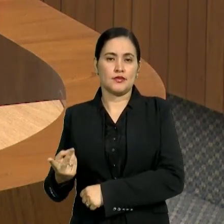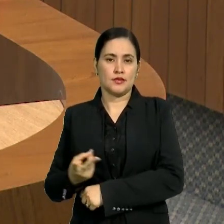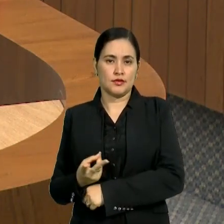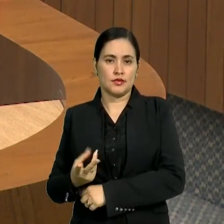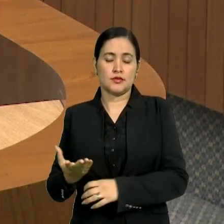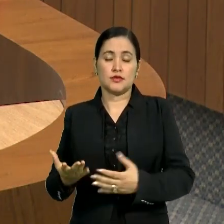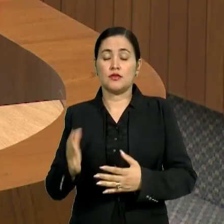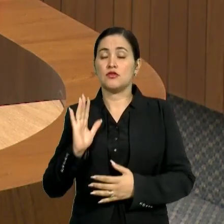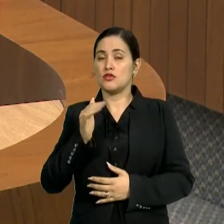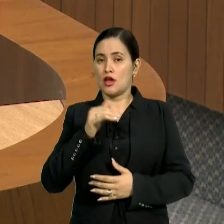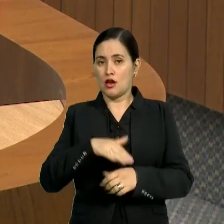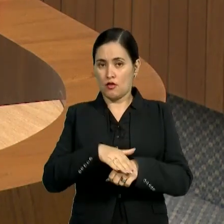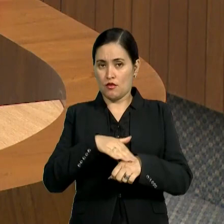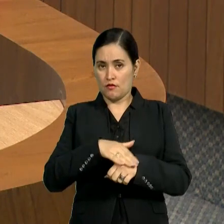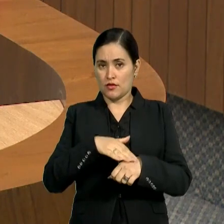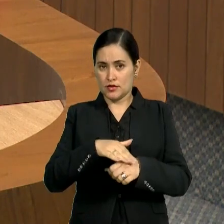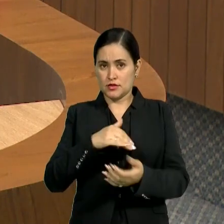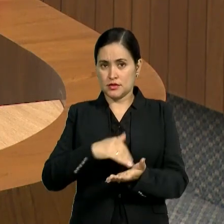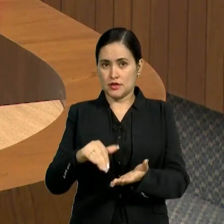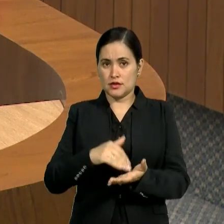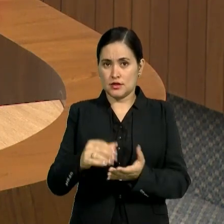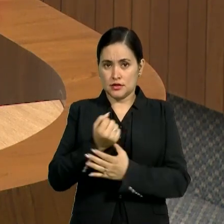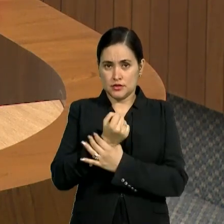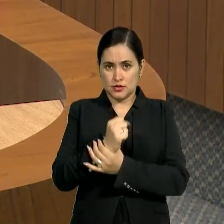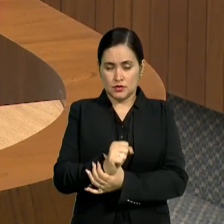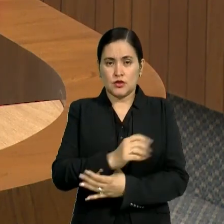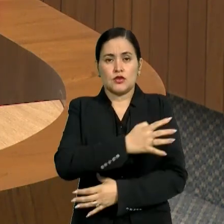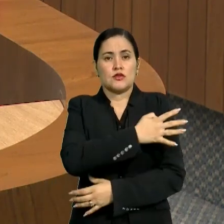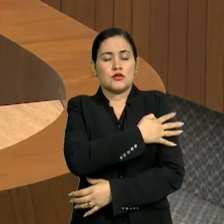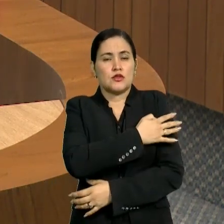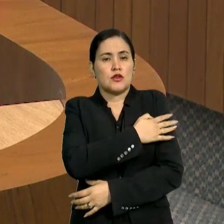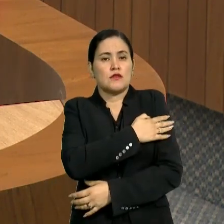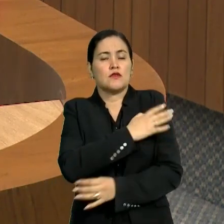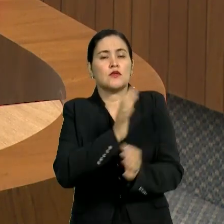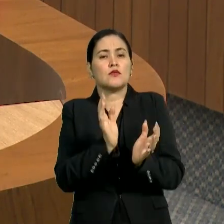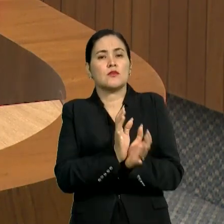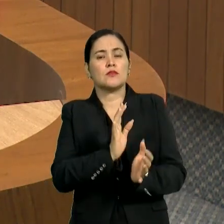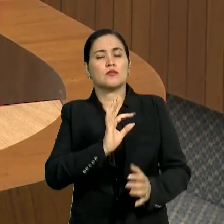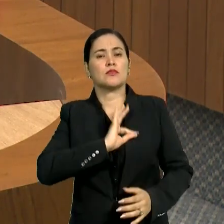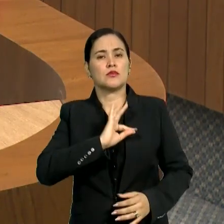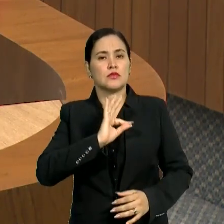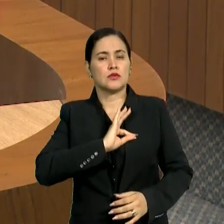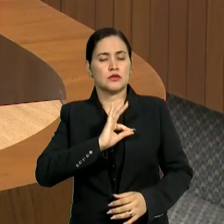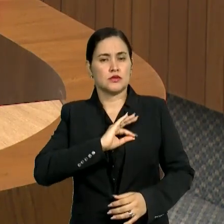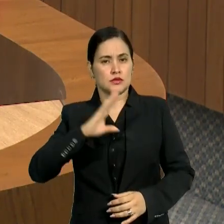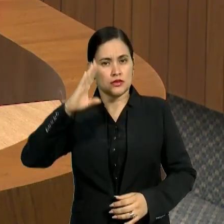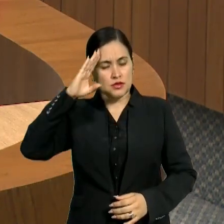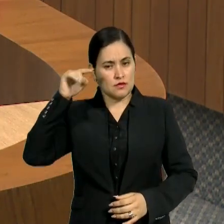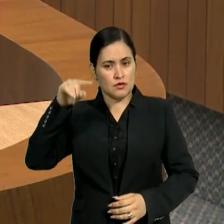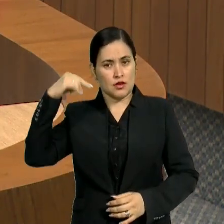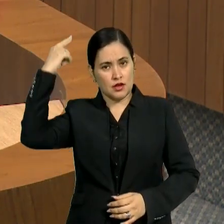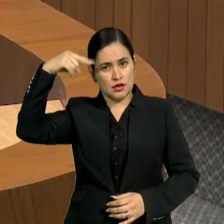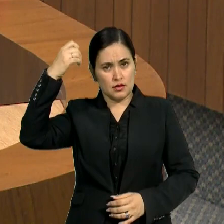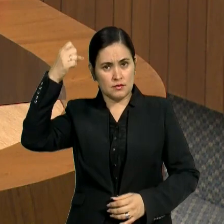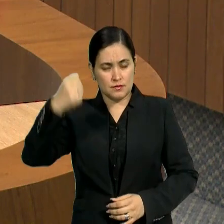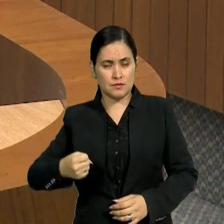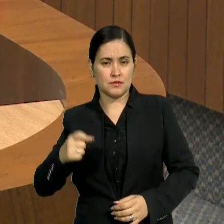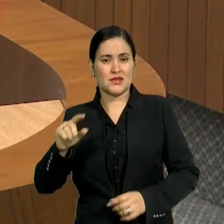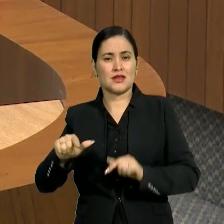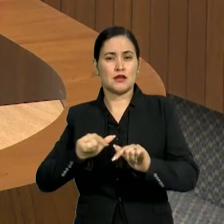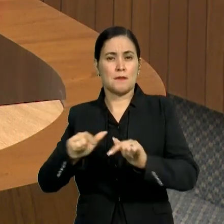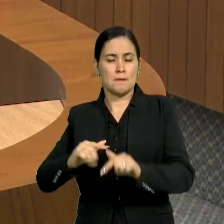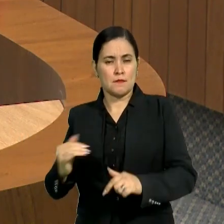Segurança, com o comandante do batalhão de São José de Ribamar, que vem fazendo um grande trabalho. Eu tenho certeza que eles